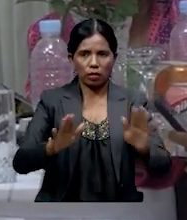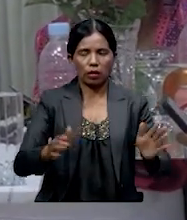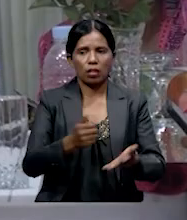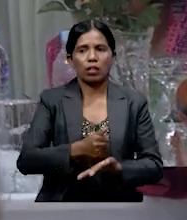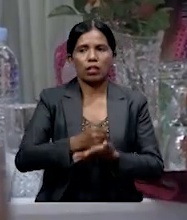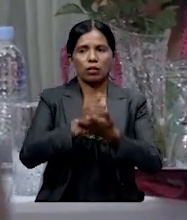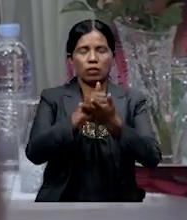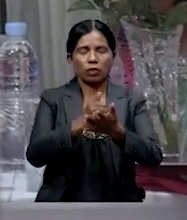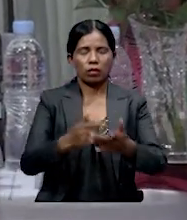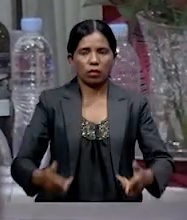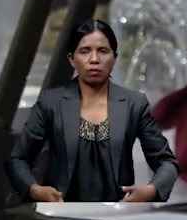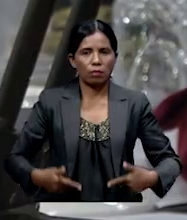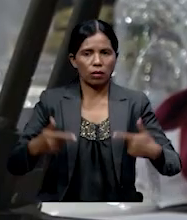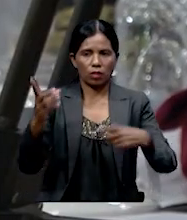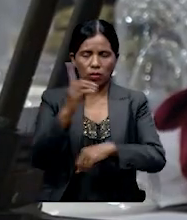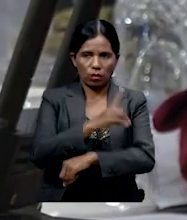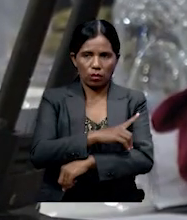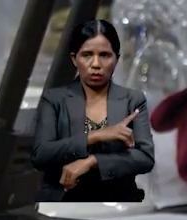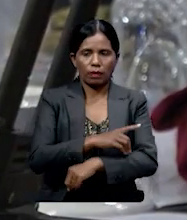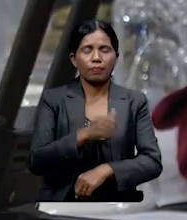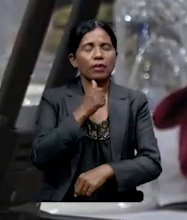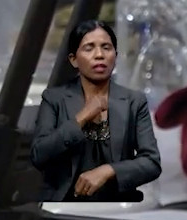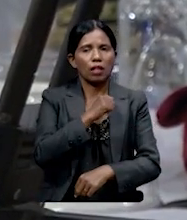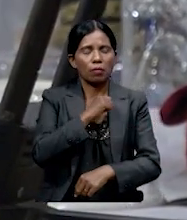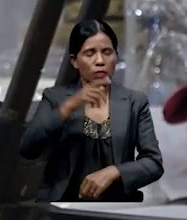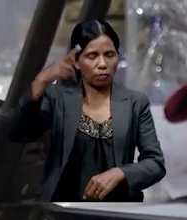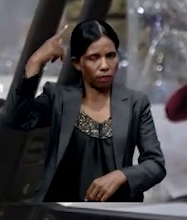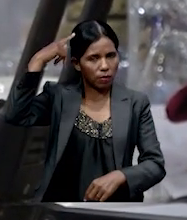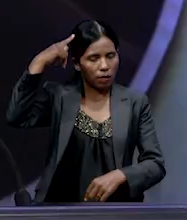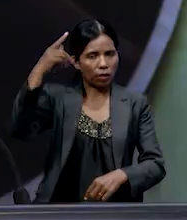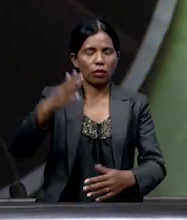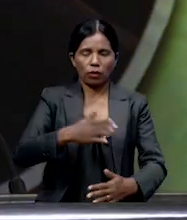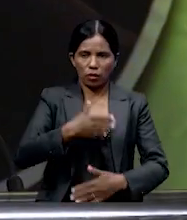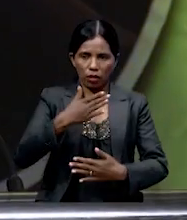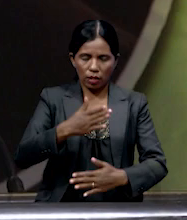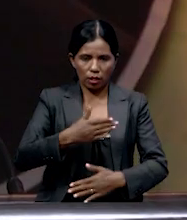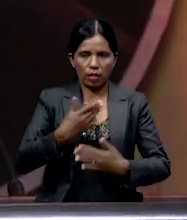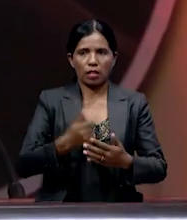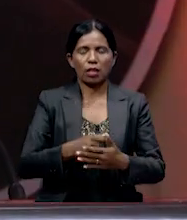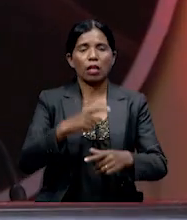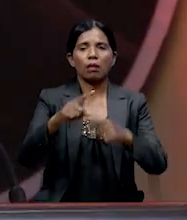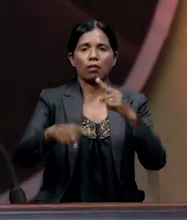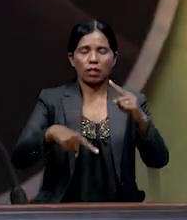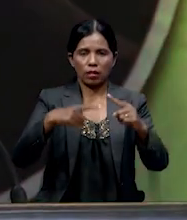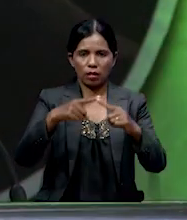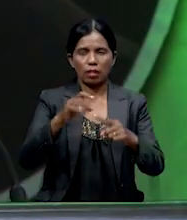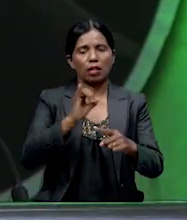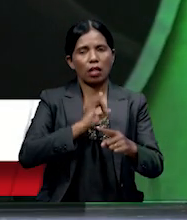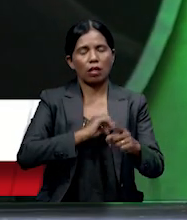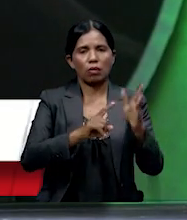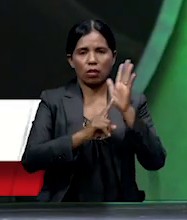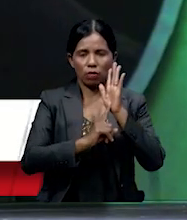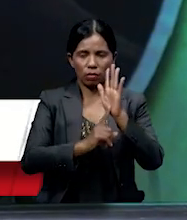malu e a vida lor loron. Amo Papa Francisco, contente, vai mira, ao informa